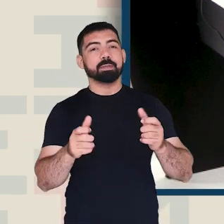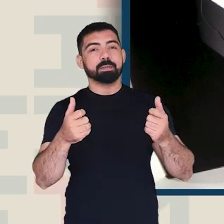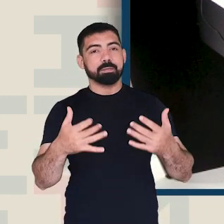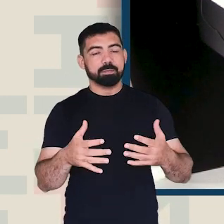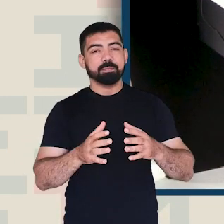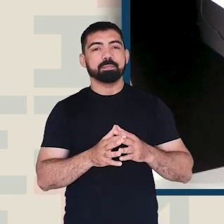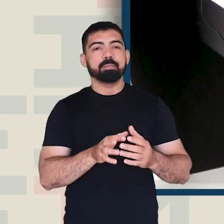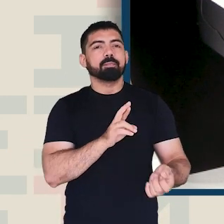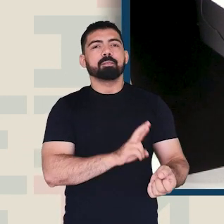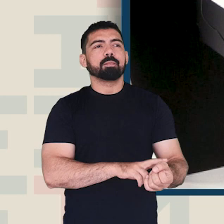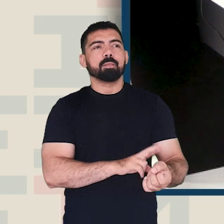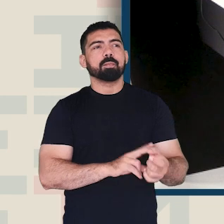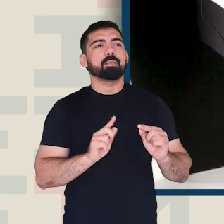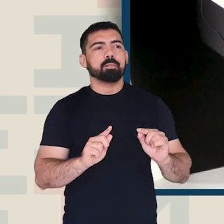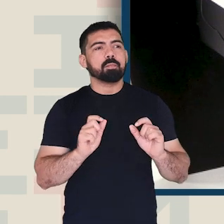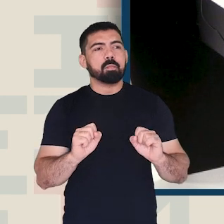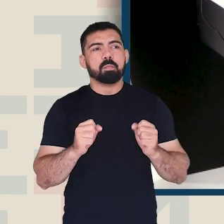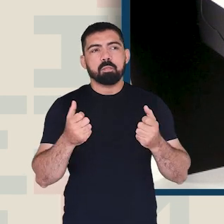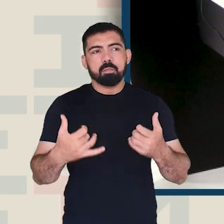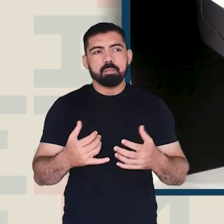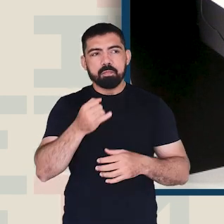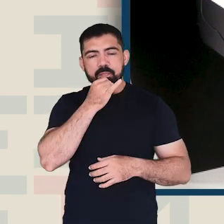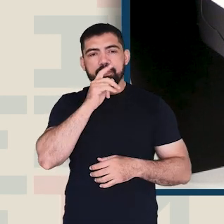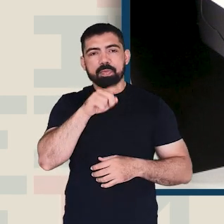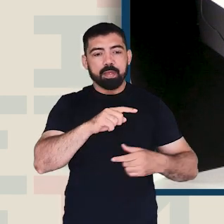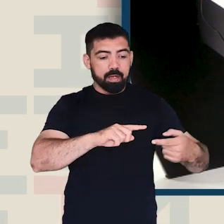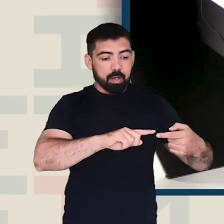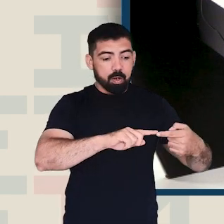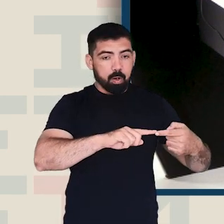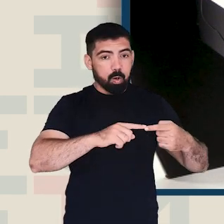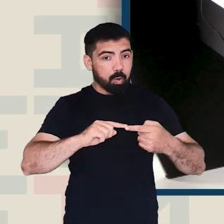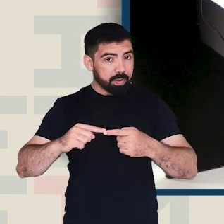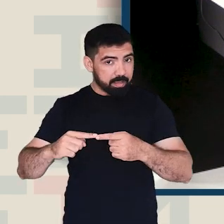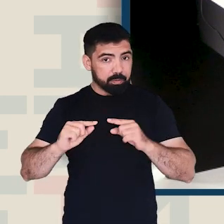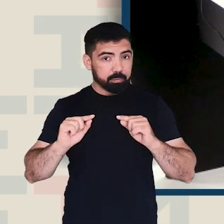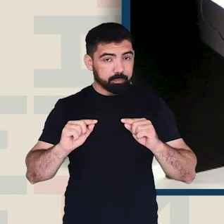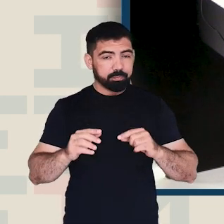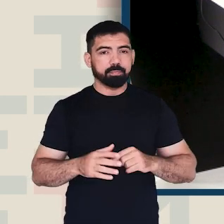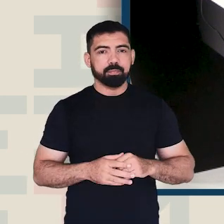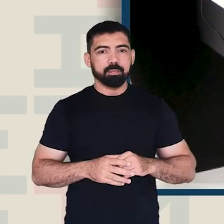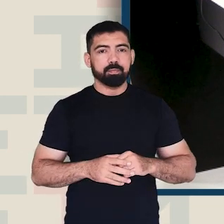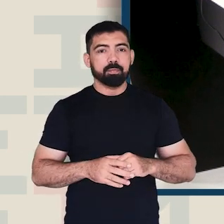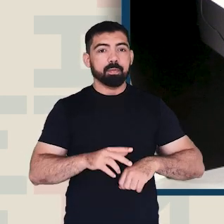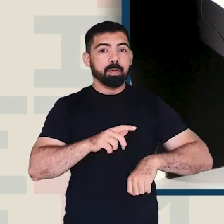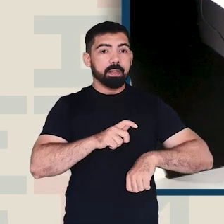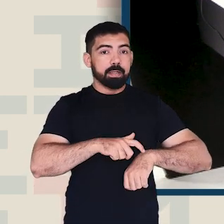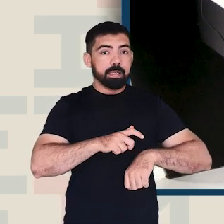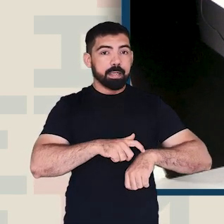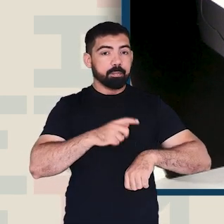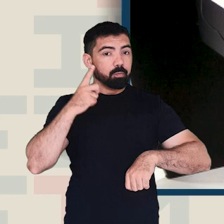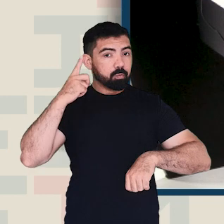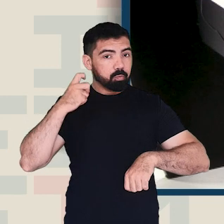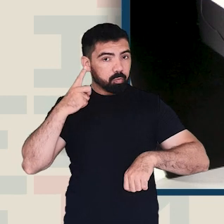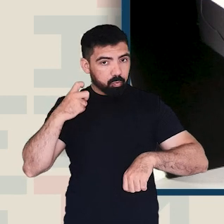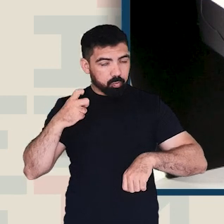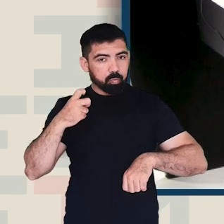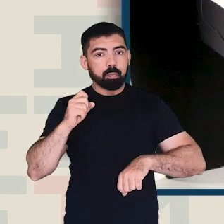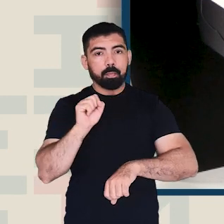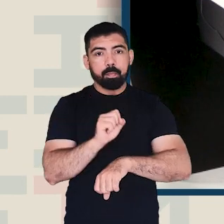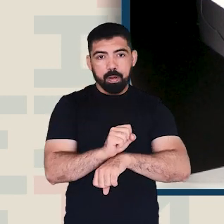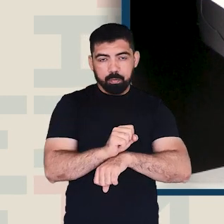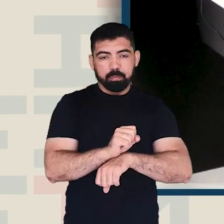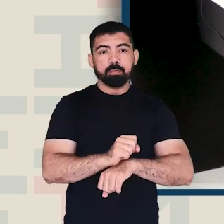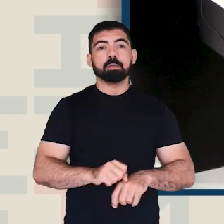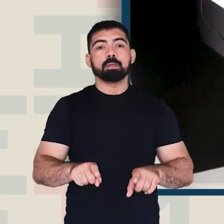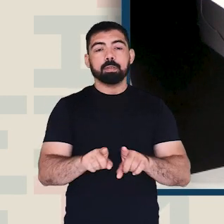A parte ritmo, o ritmo, eu posso definir como sendo a combinação de diferentes durações de sons, de pausas